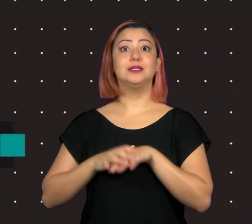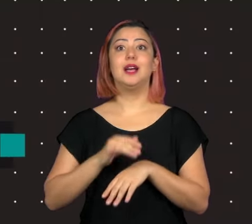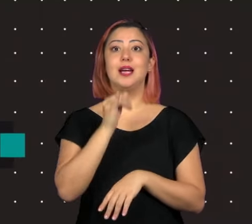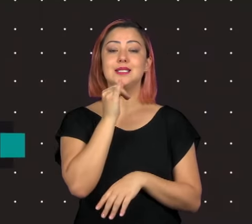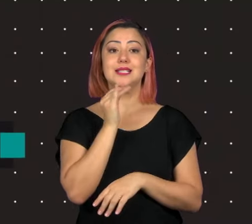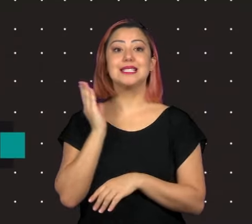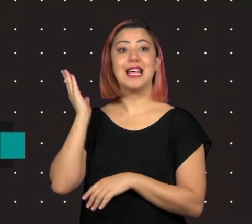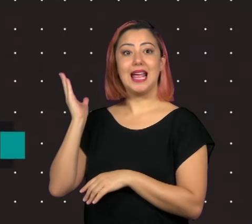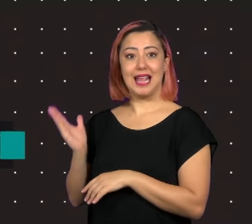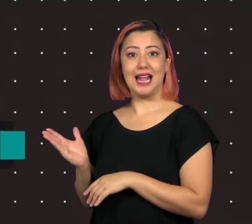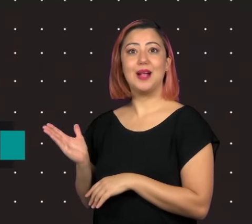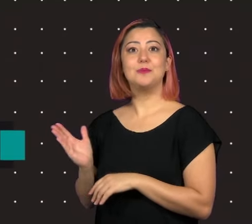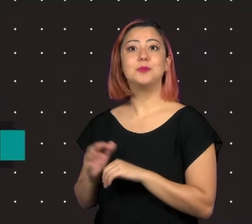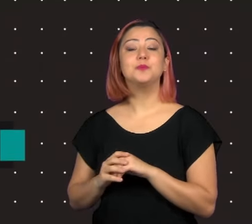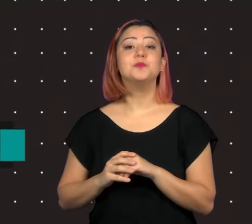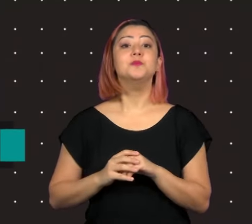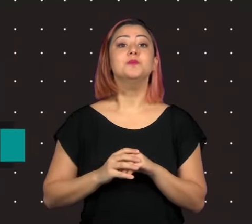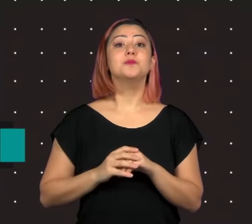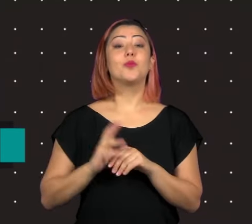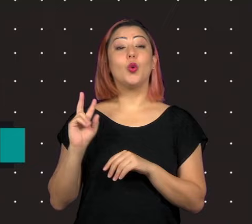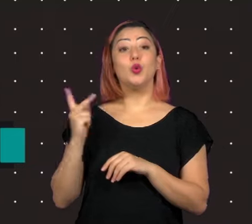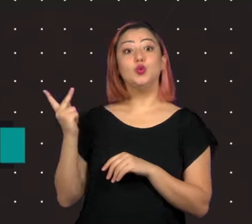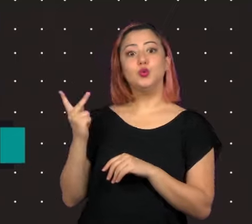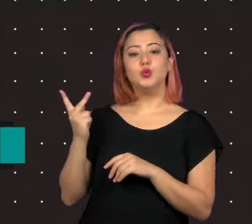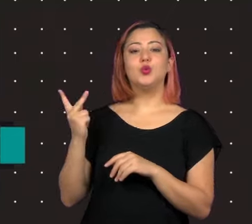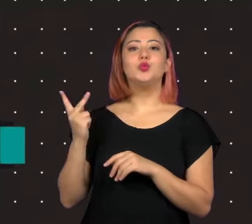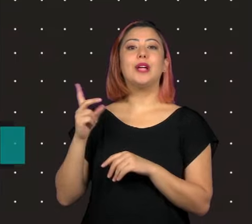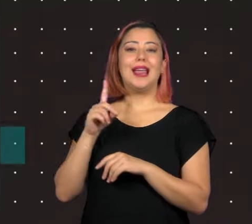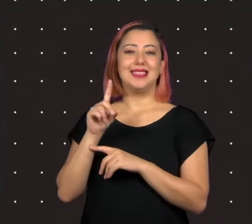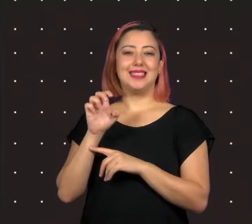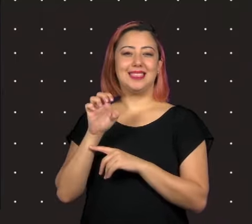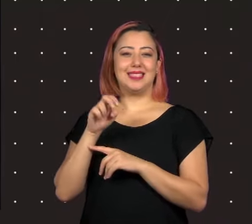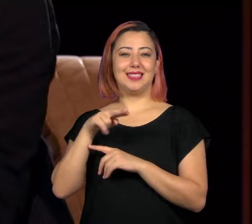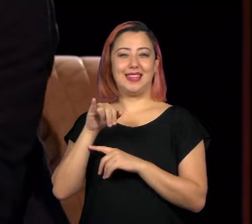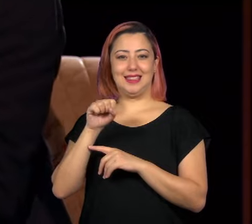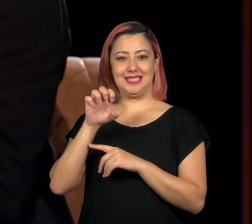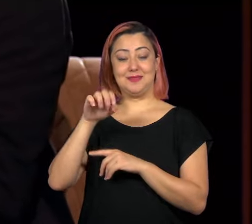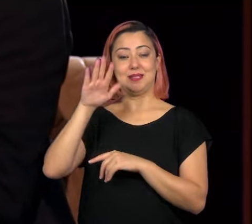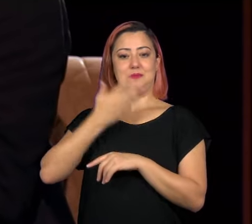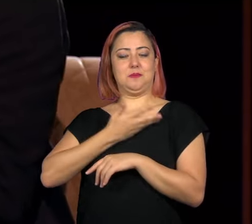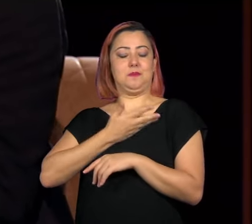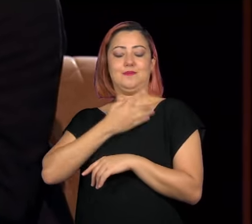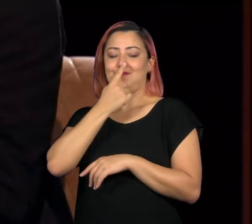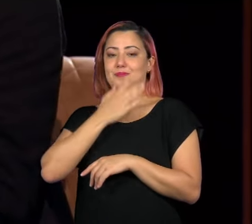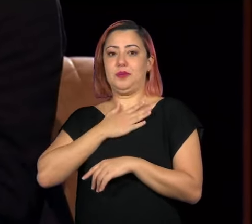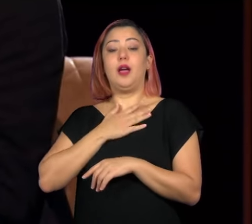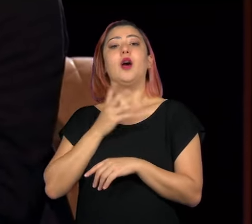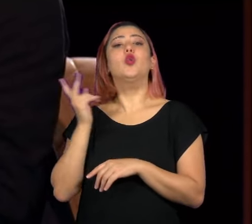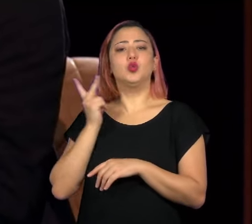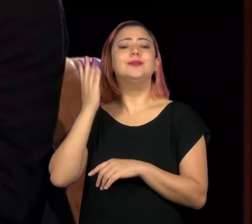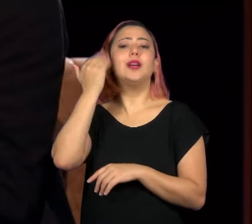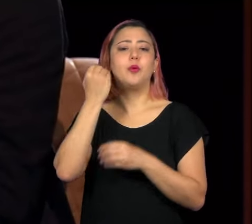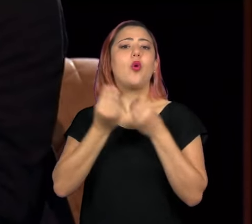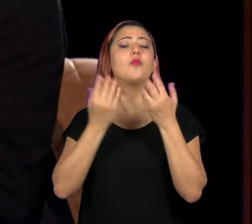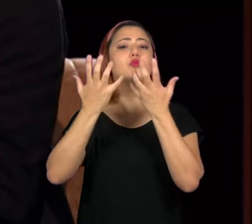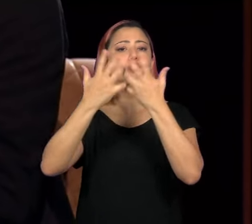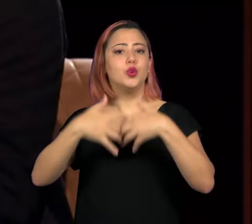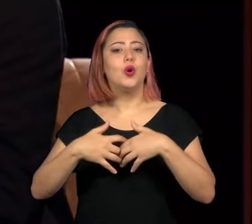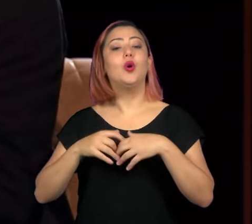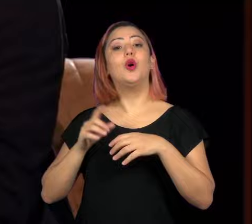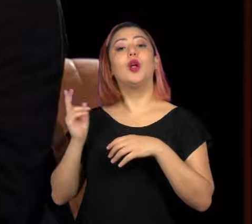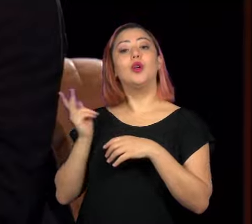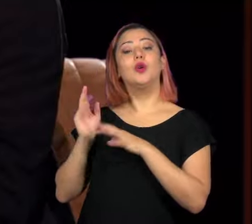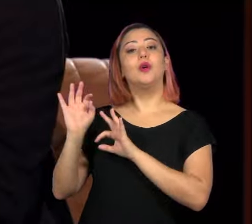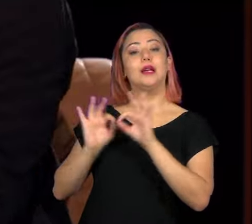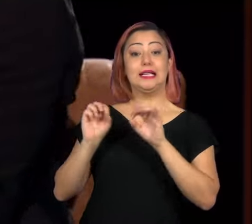do mundo, que é a Denise Fraga, uma grande amiga minha, ele sabe muito bem como é que funciona a coisa, né? Que se ele